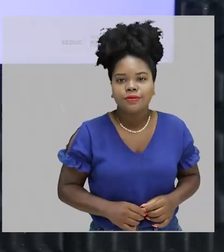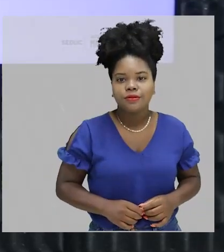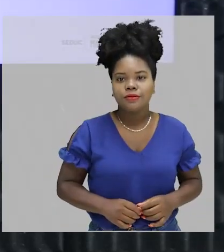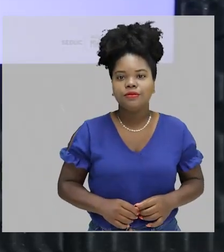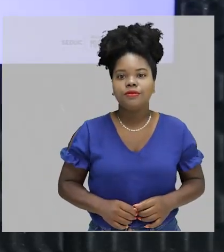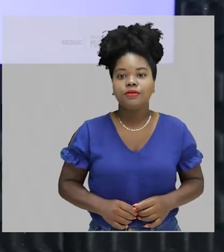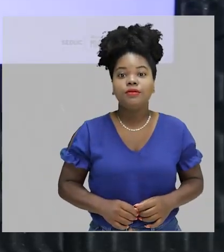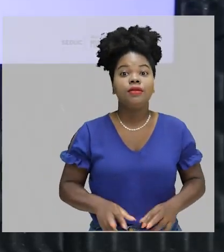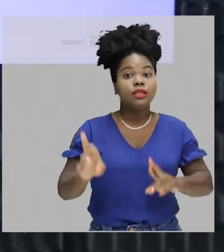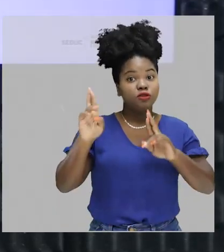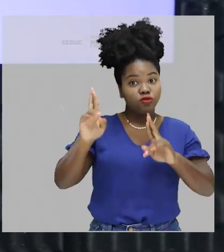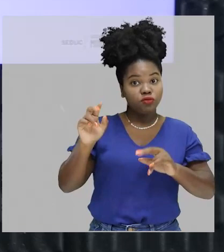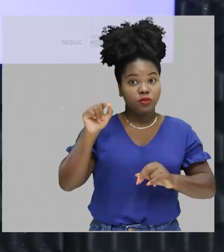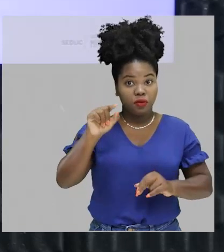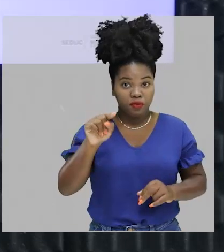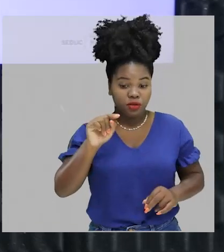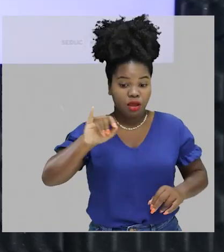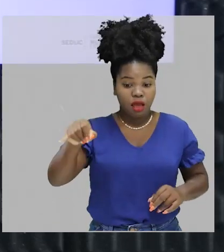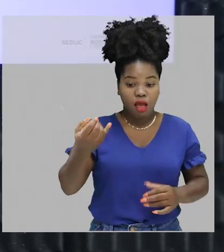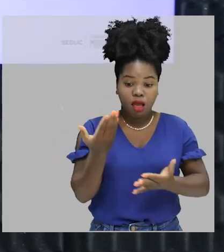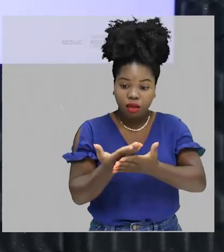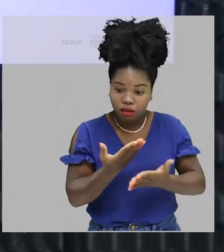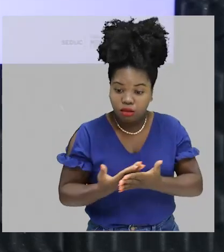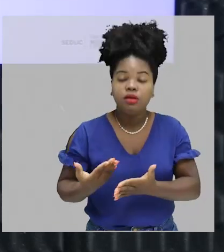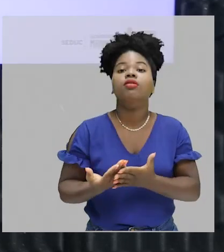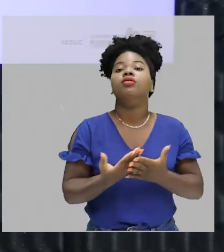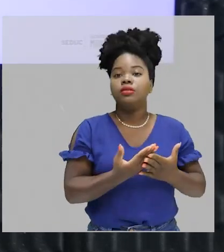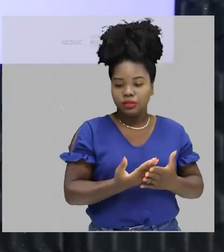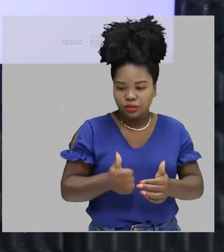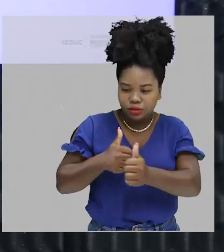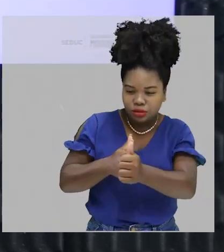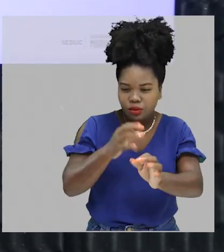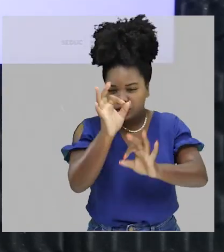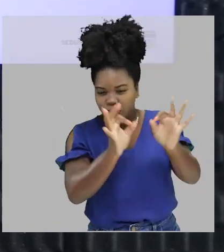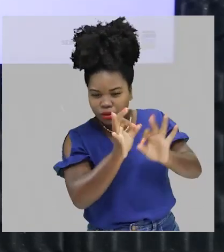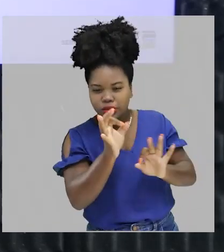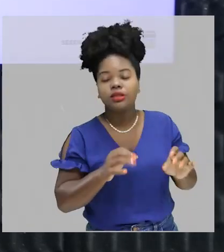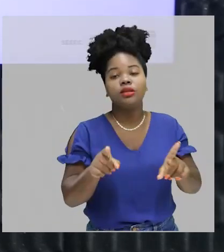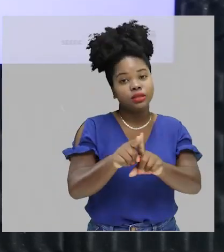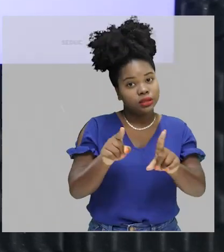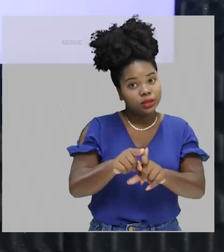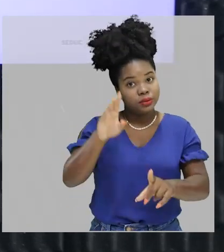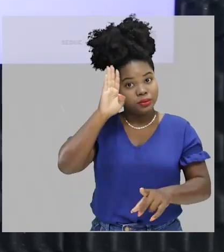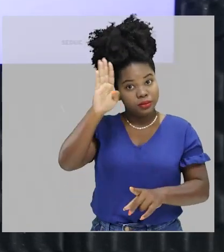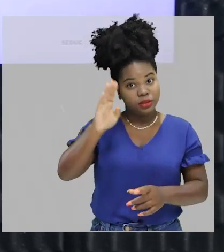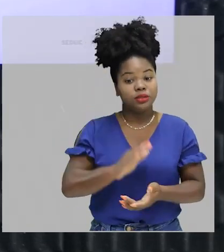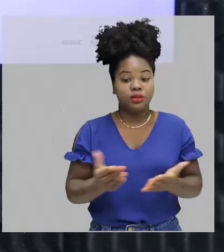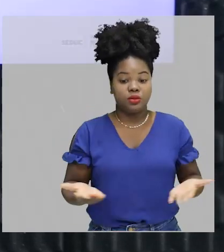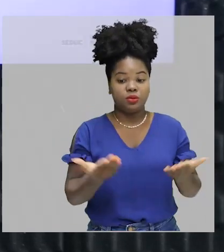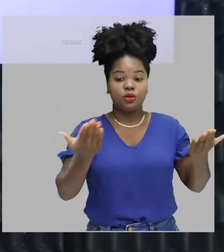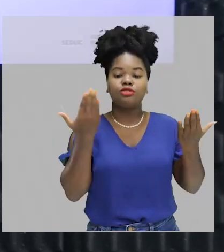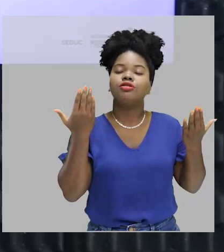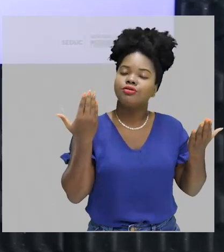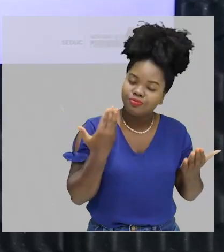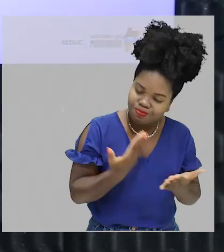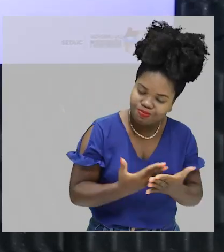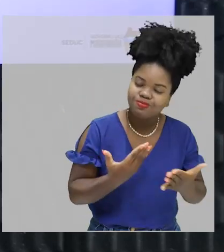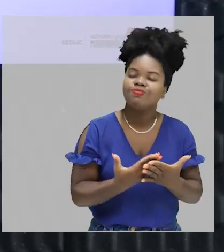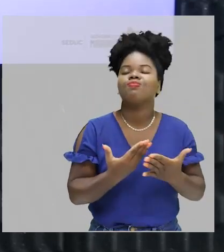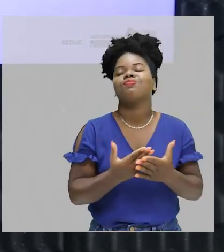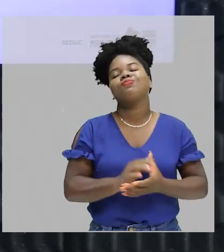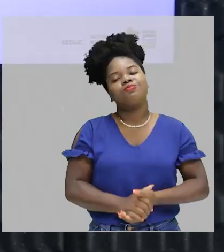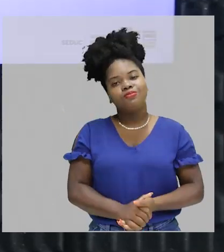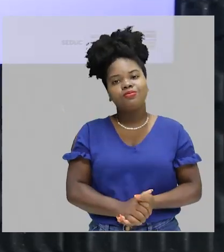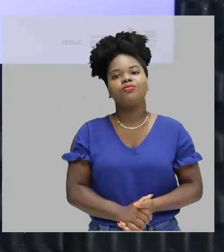Aprendendo. Bom, turminha, espero que vocês estejam aproveitando as nossas aulas, acompanhando direitinho, tá? E principalmente se dedicando aos